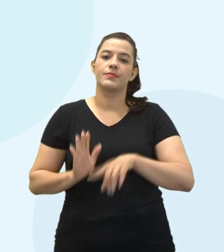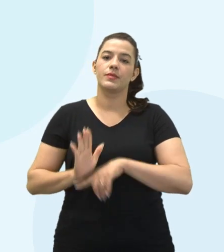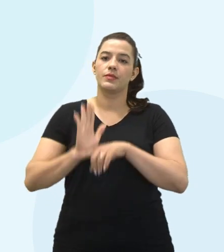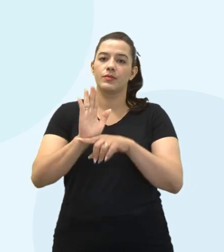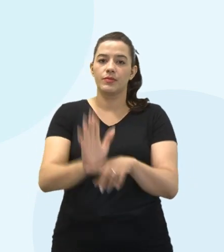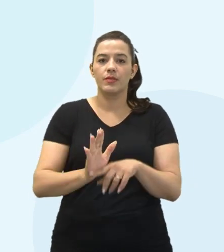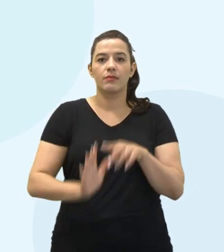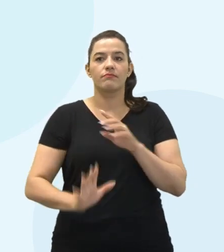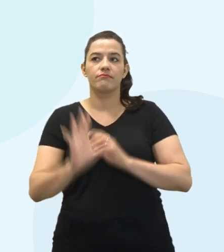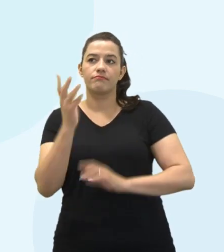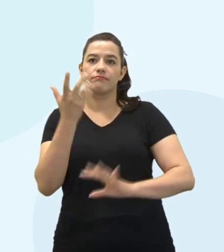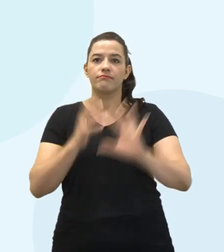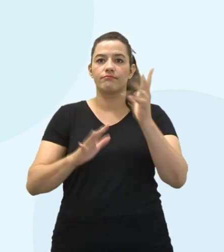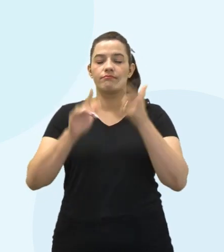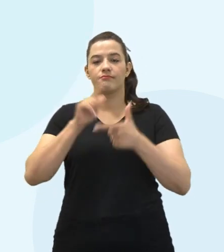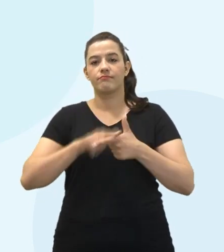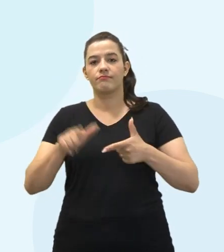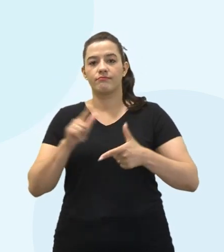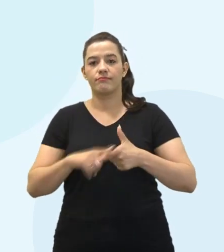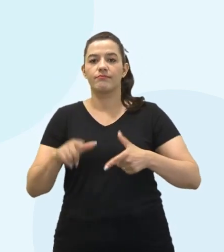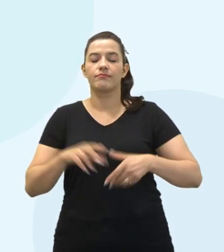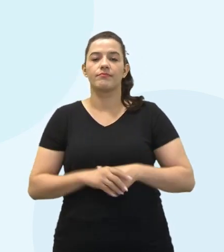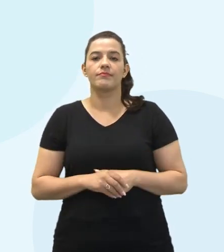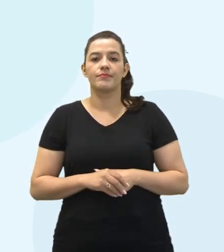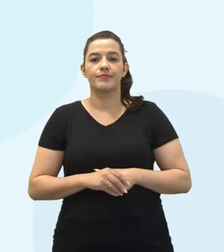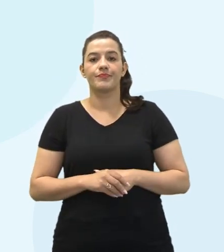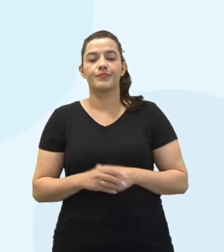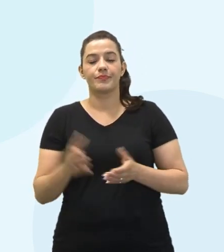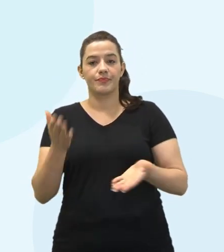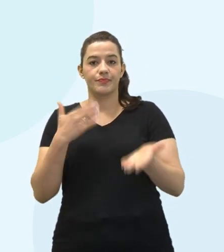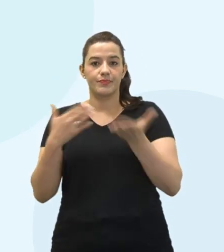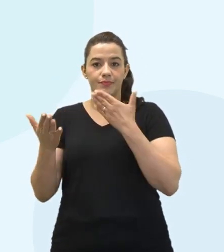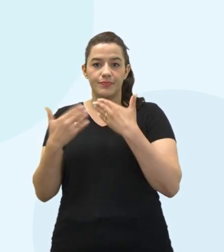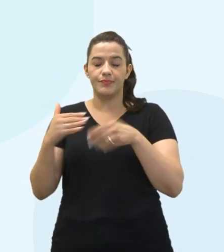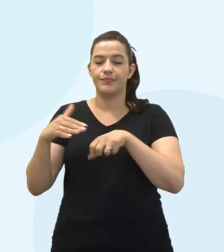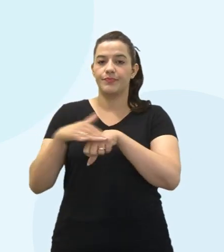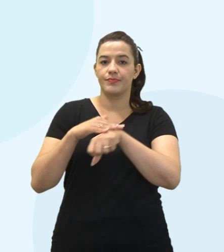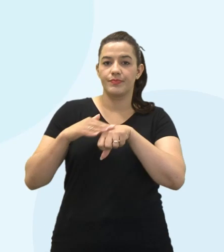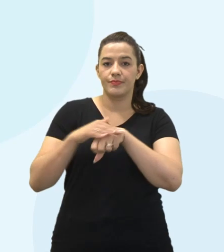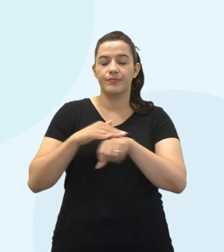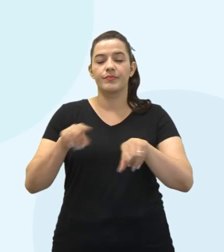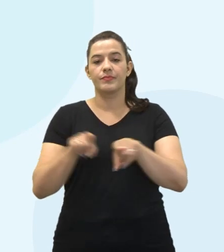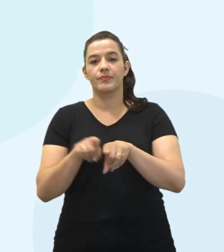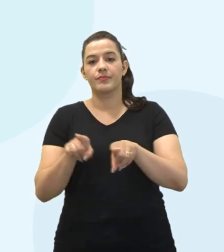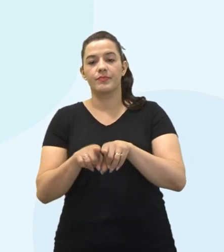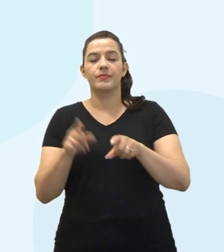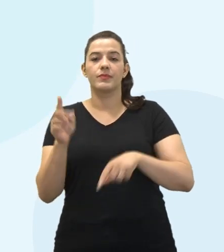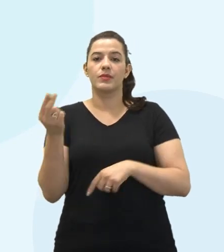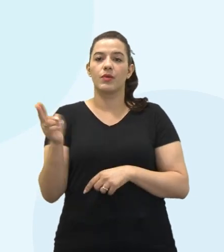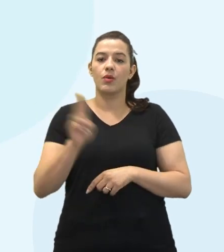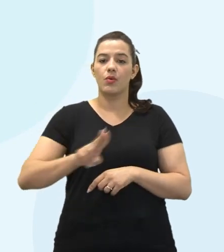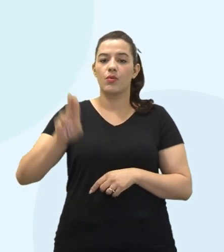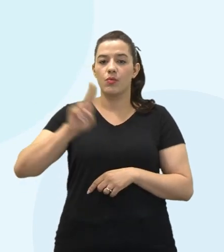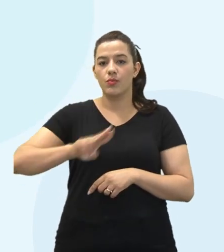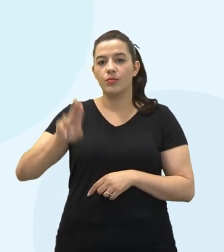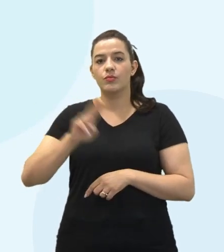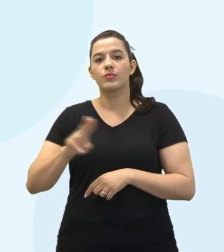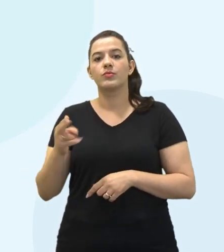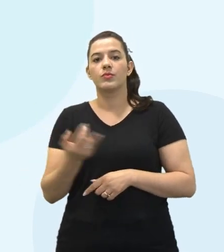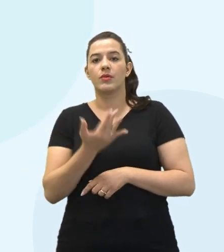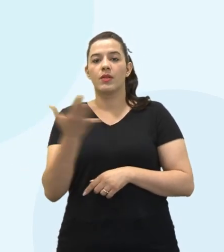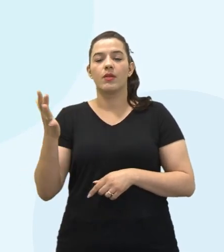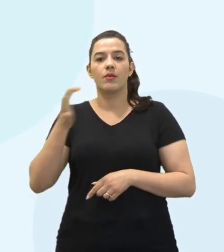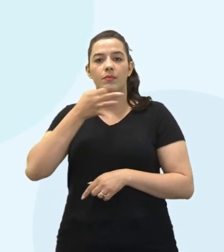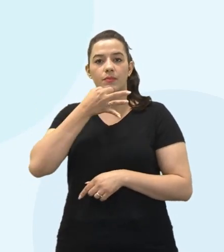na solução do problema nessas conversas se utiliza também a argumentação não é algo muito